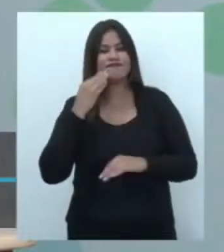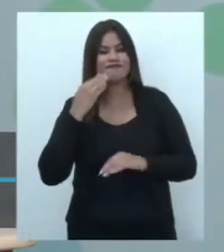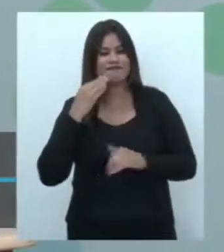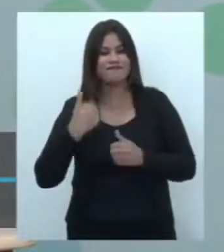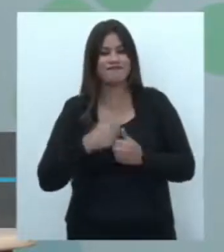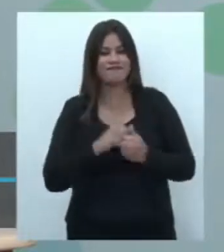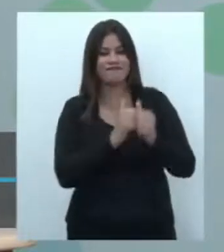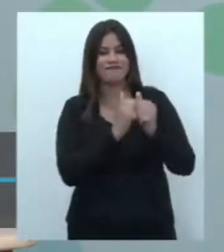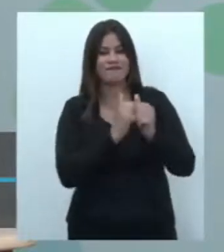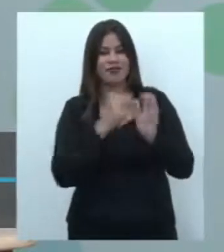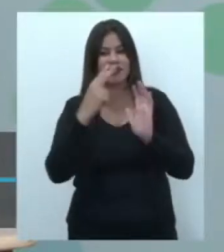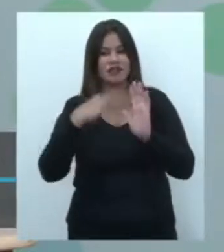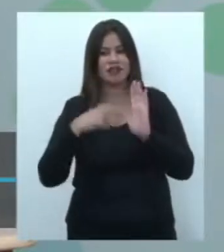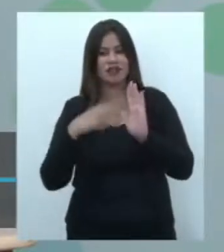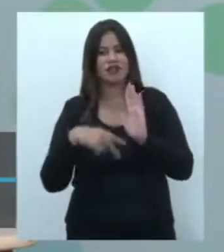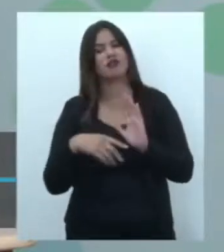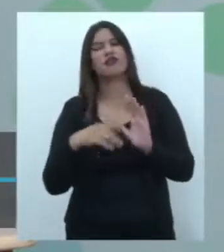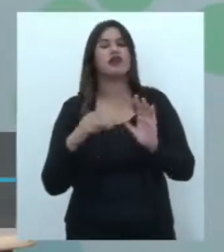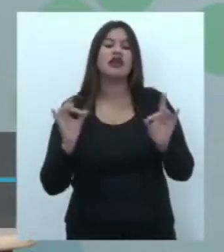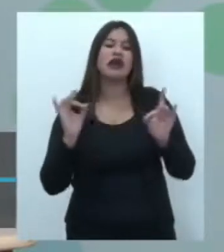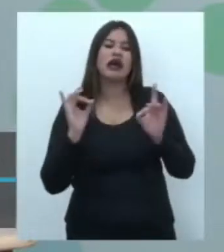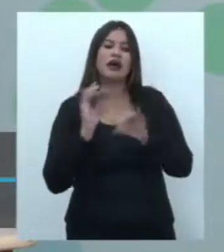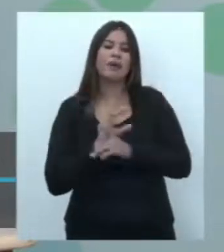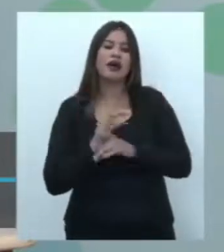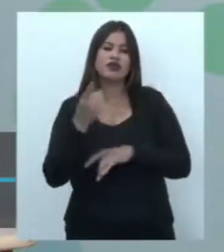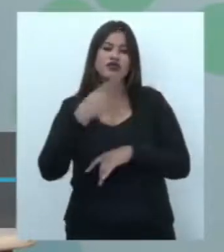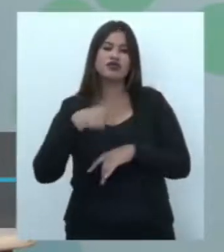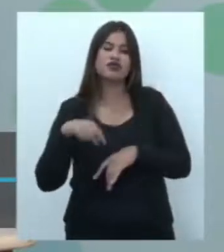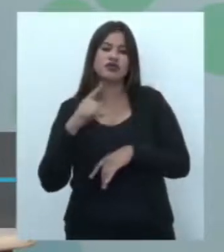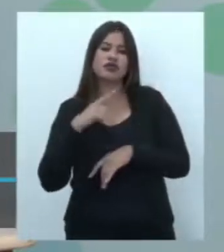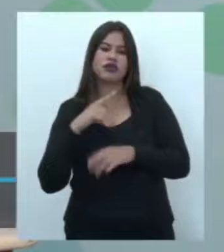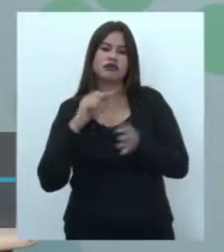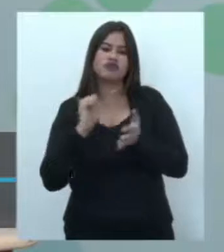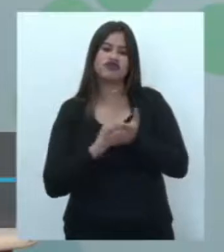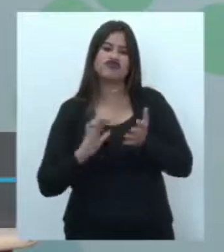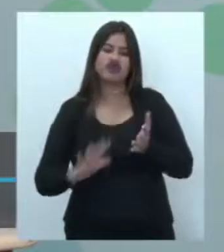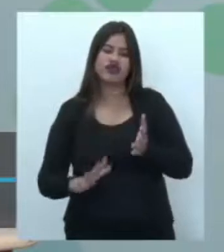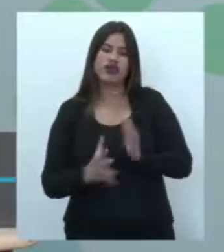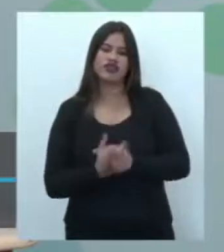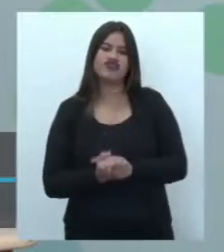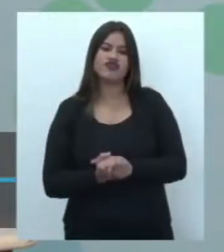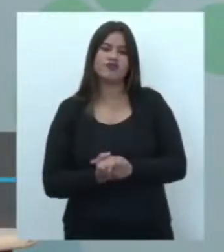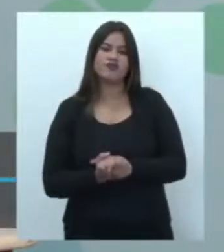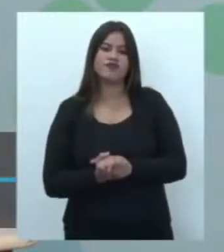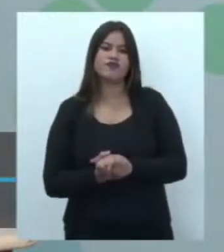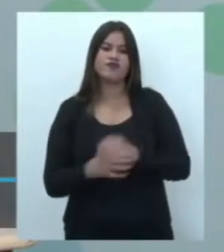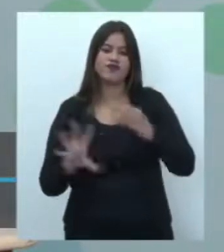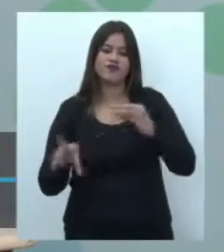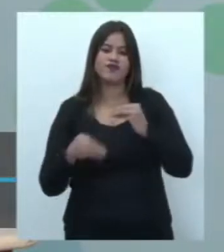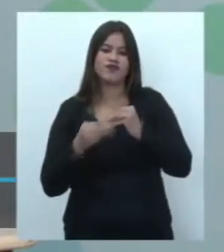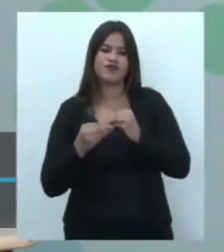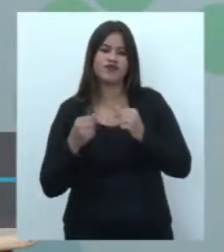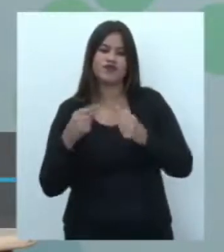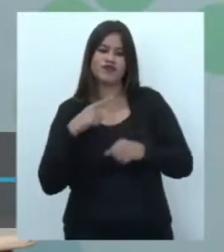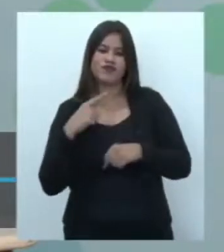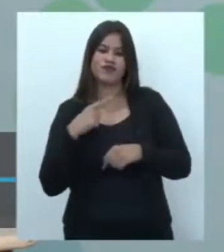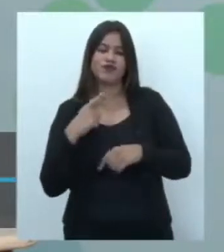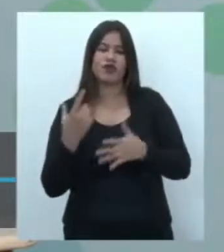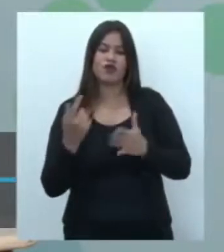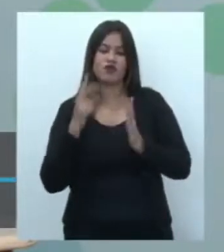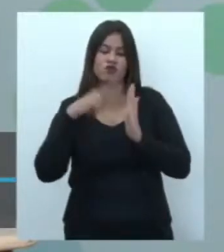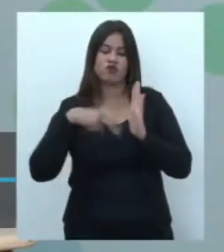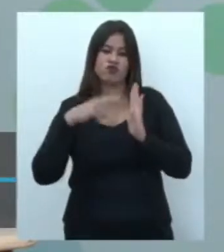nesse momento da leitura e após essa leitura nós vamos ter uma atividade, né? Uma atividade que complementa essa leitura. Então,